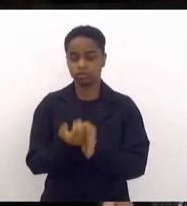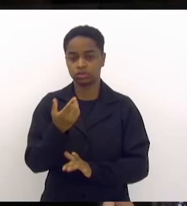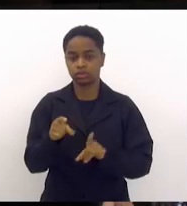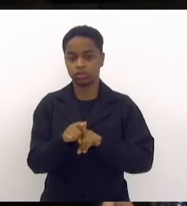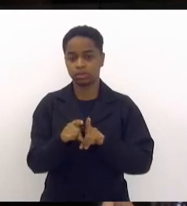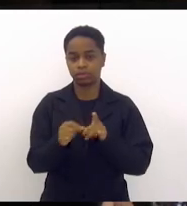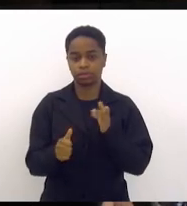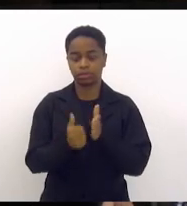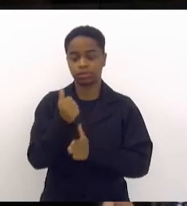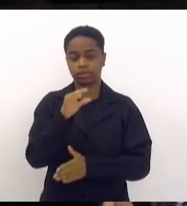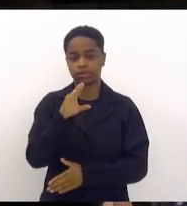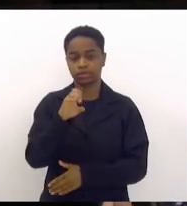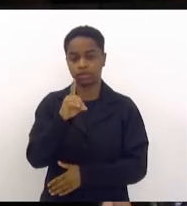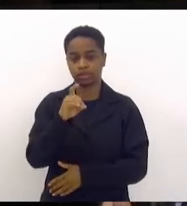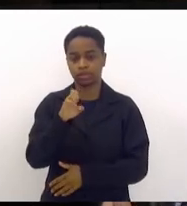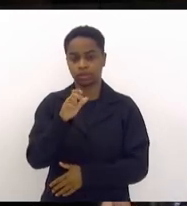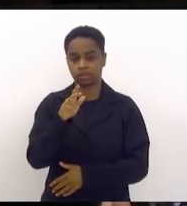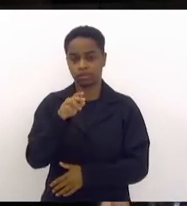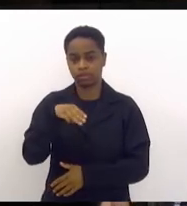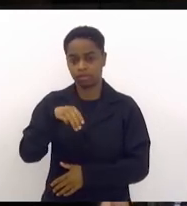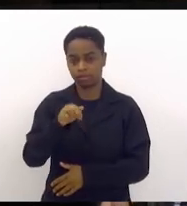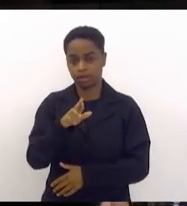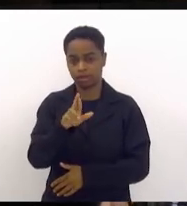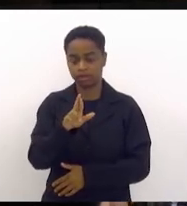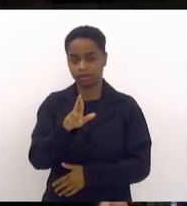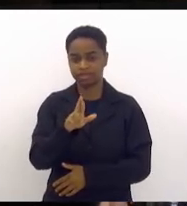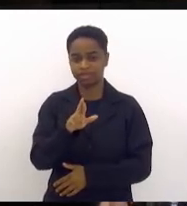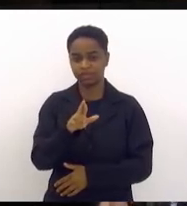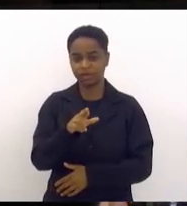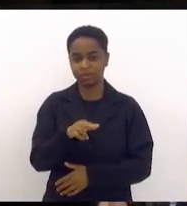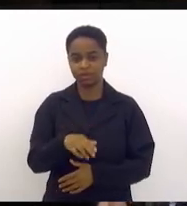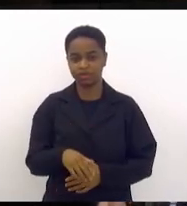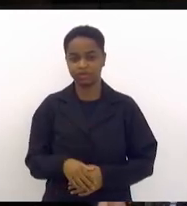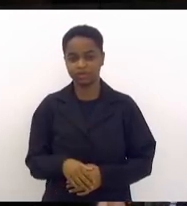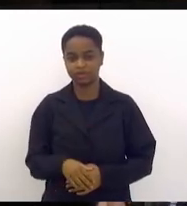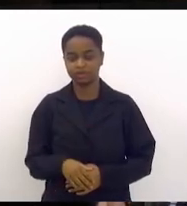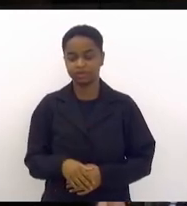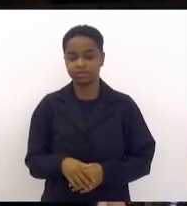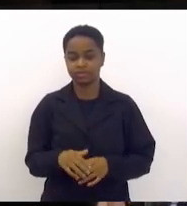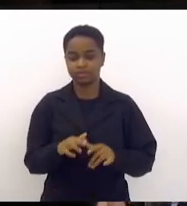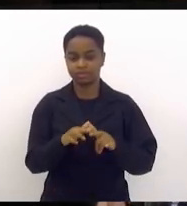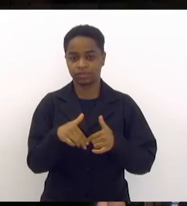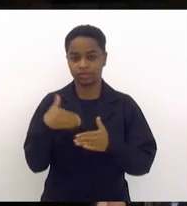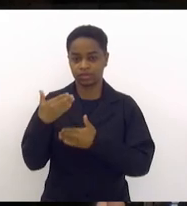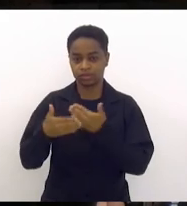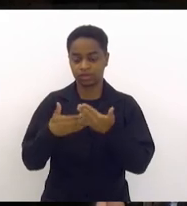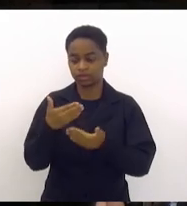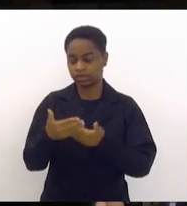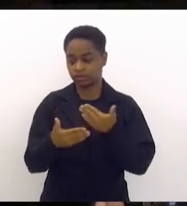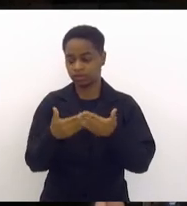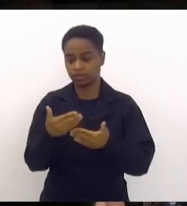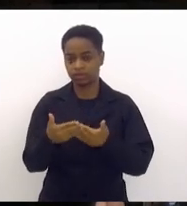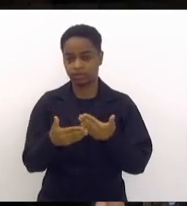cedar que é a comissão Estadual eh pelo desenvolvimento da indústria naval seguido da